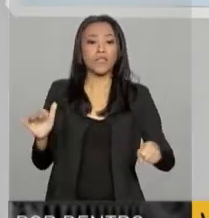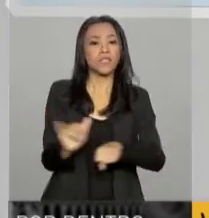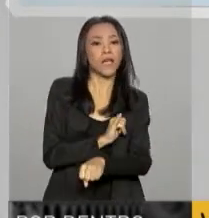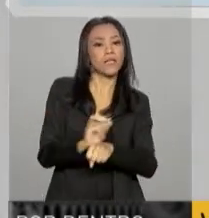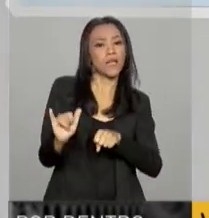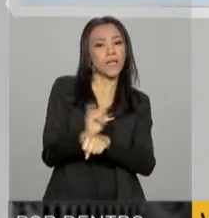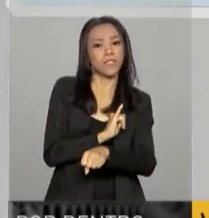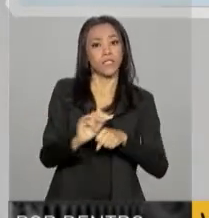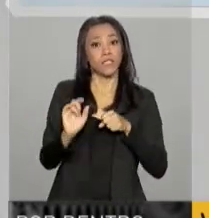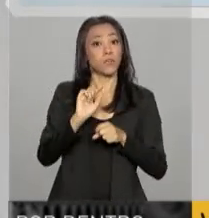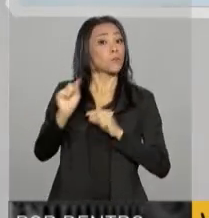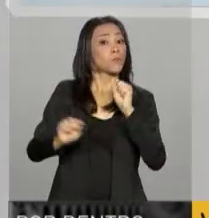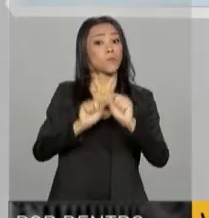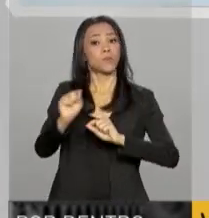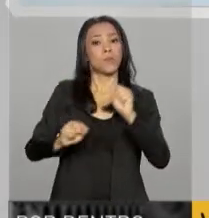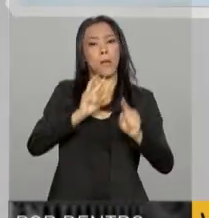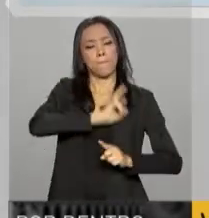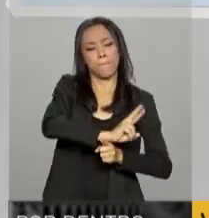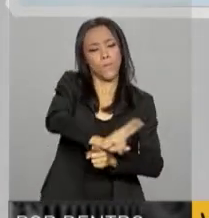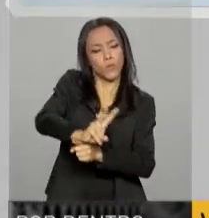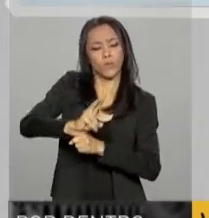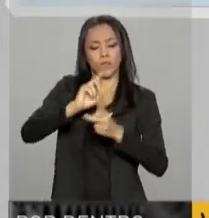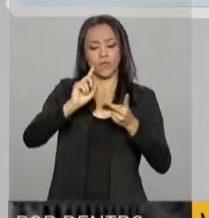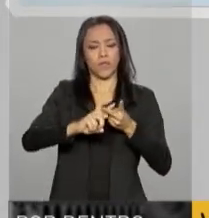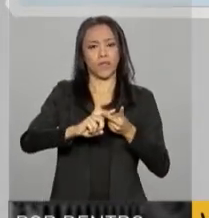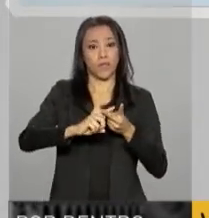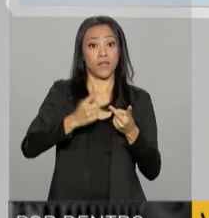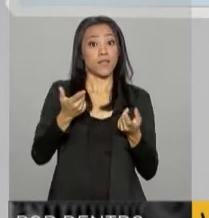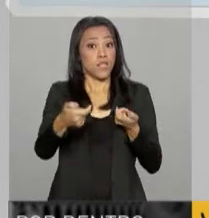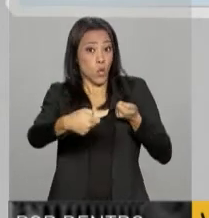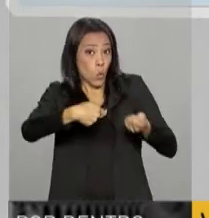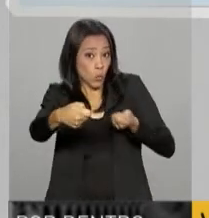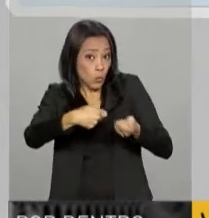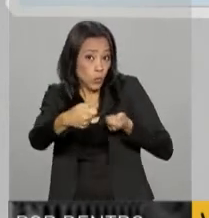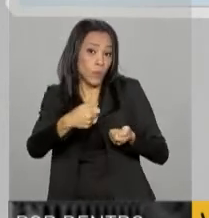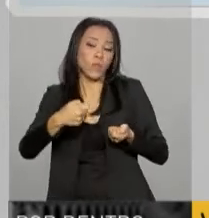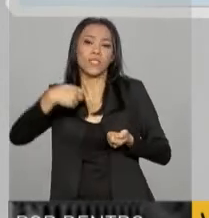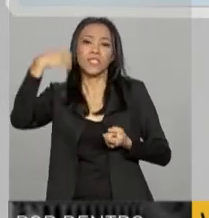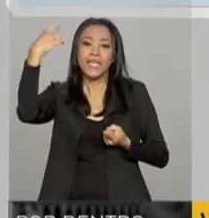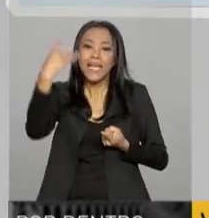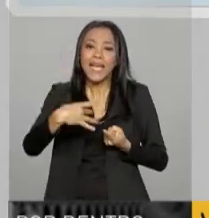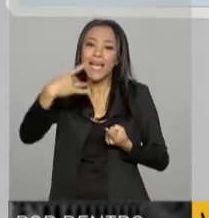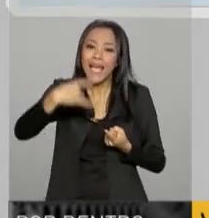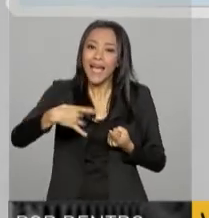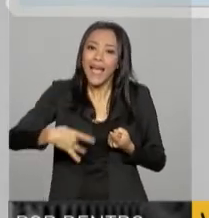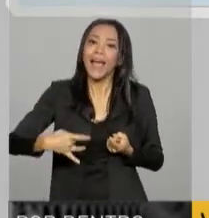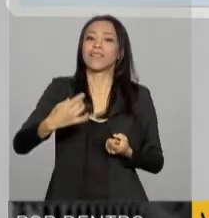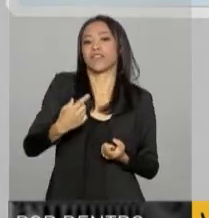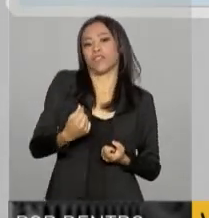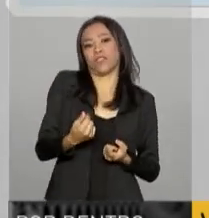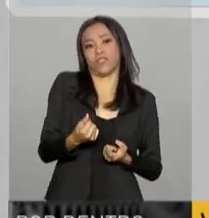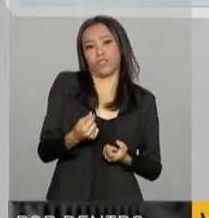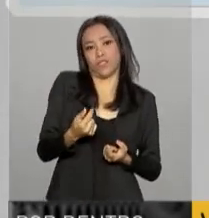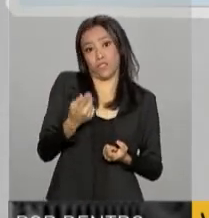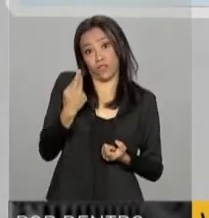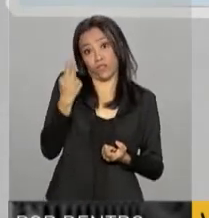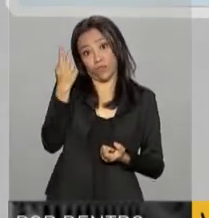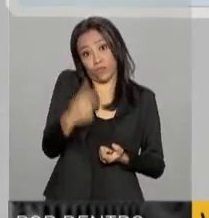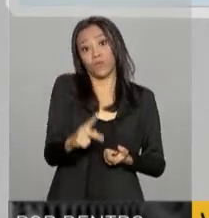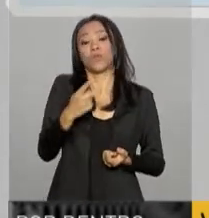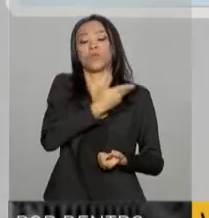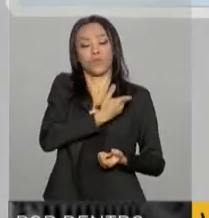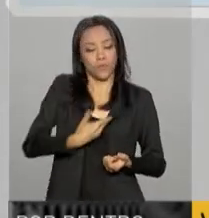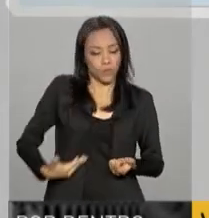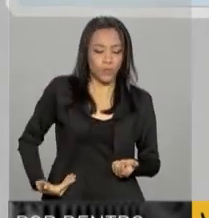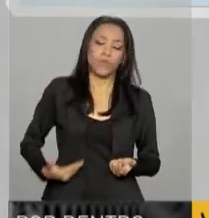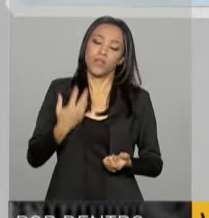monitoramento fiscalização e controle de cada centavo de real que deixa o cofre público